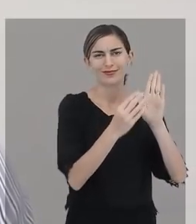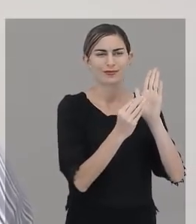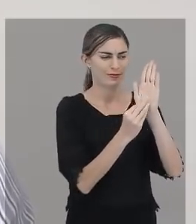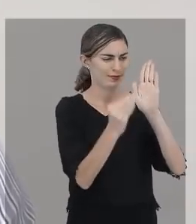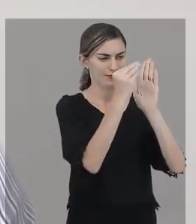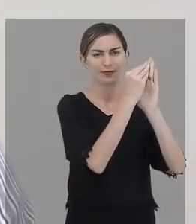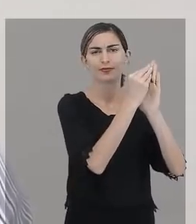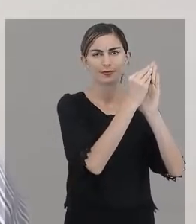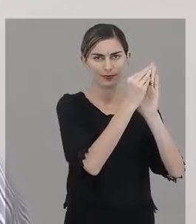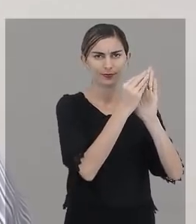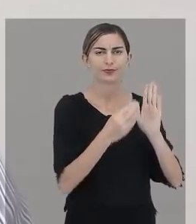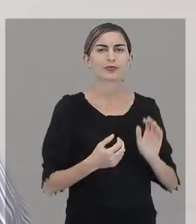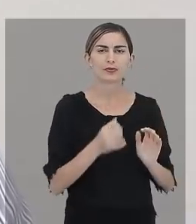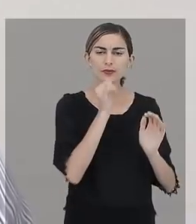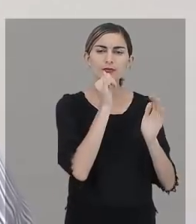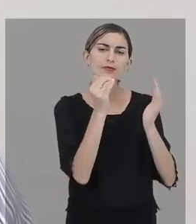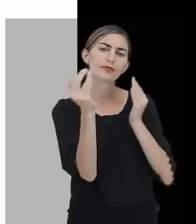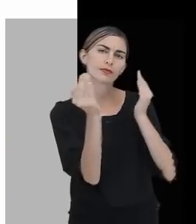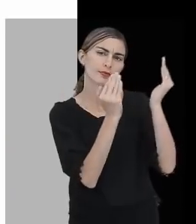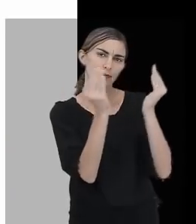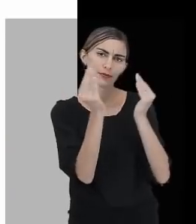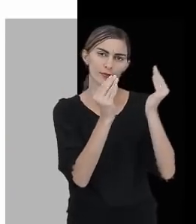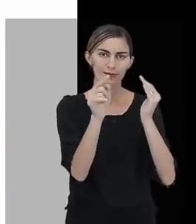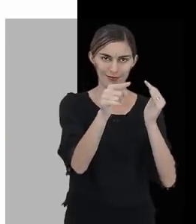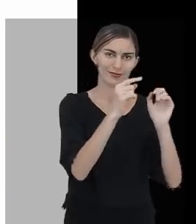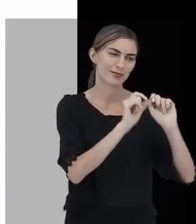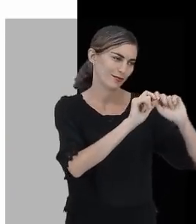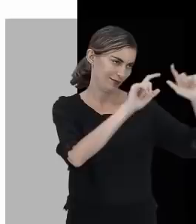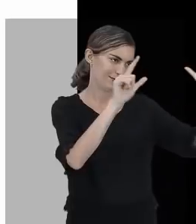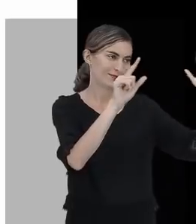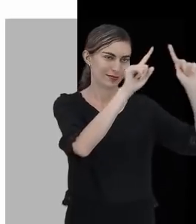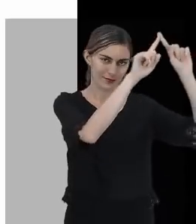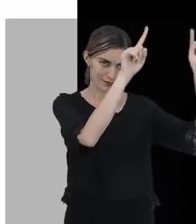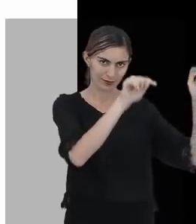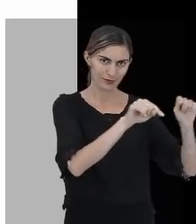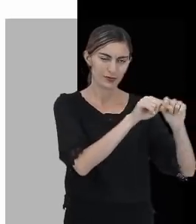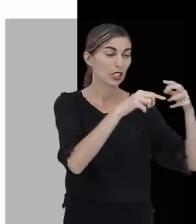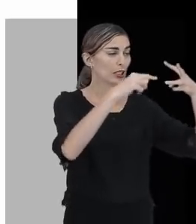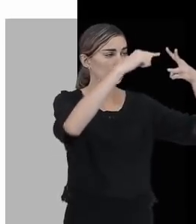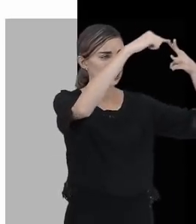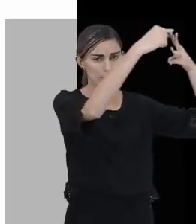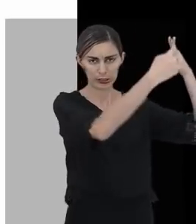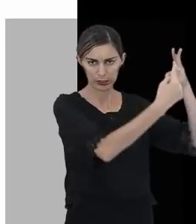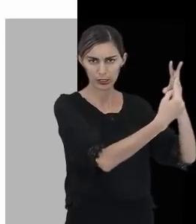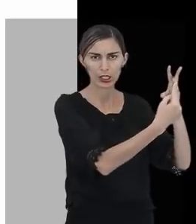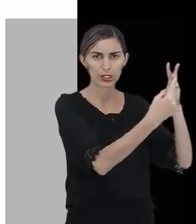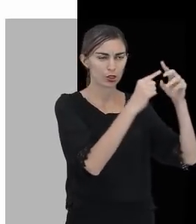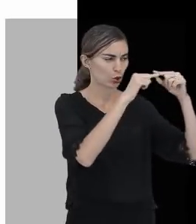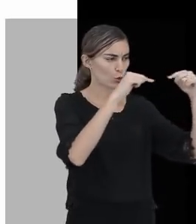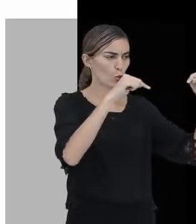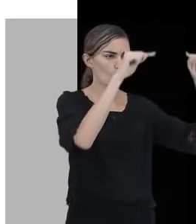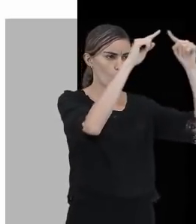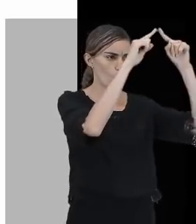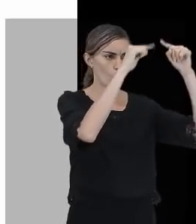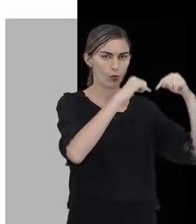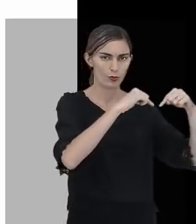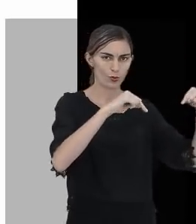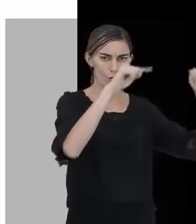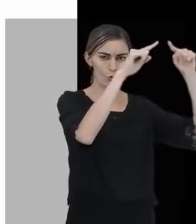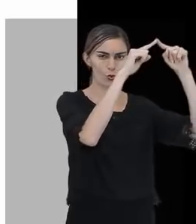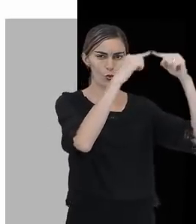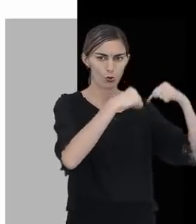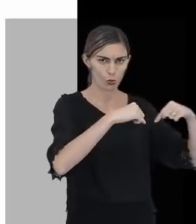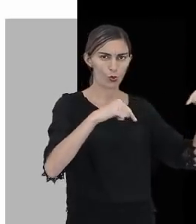primeiramente, certo? Então aqui a gente tem um exemplozinho nessa aplicação que a gente tem 3 componentes, 3 quadrados,